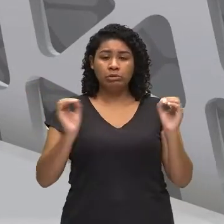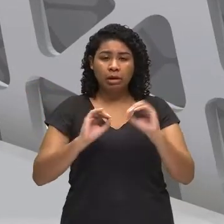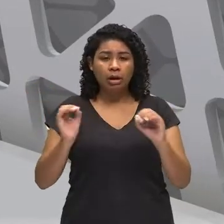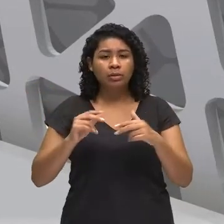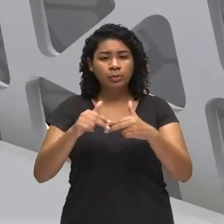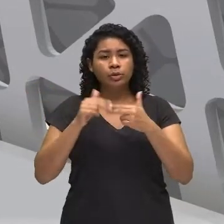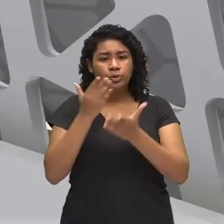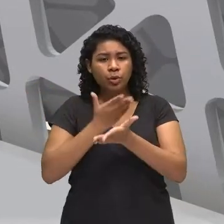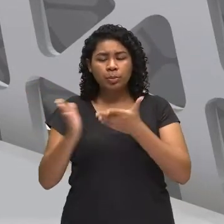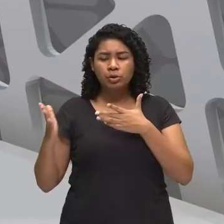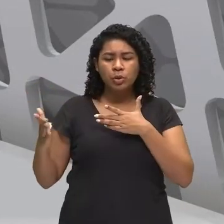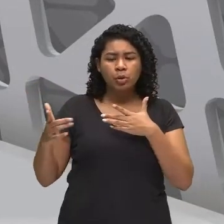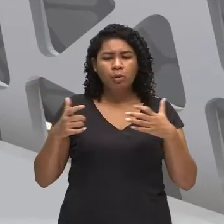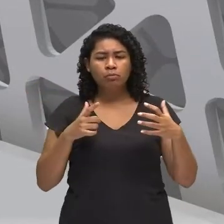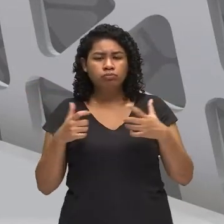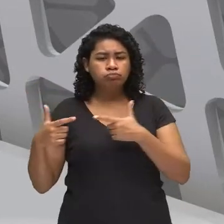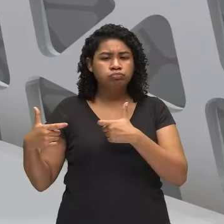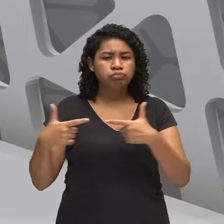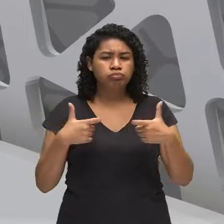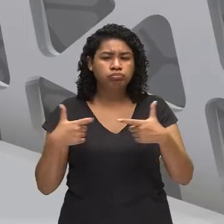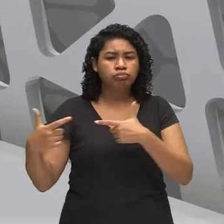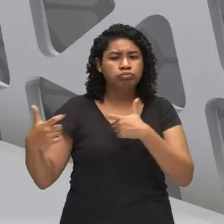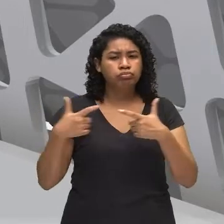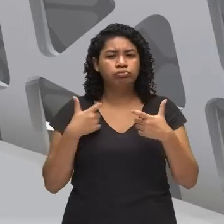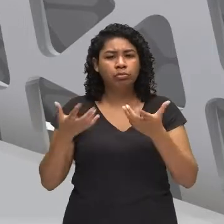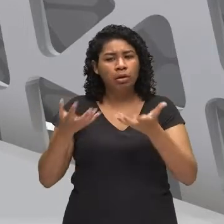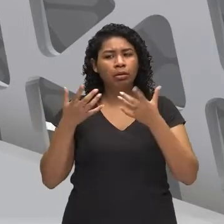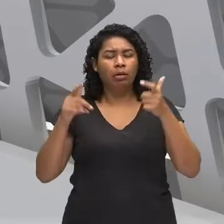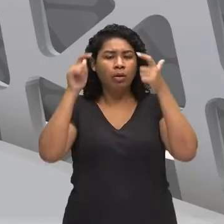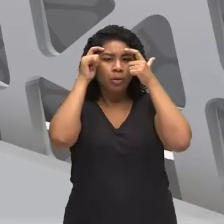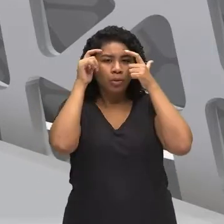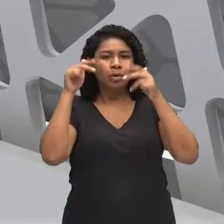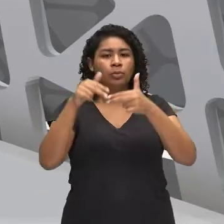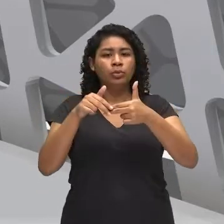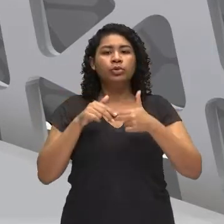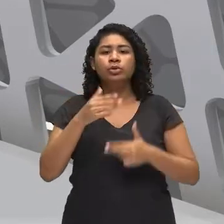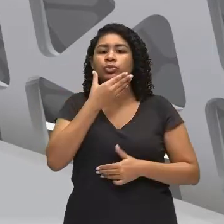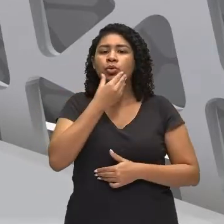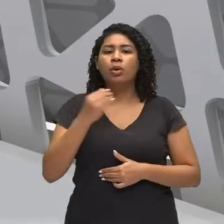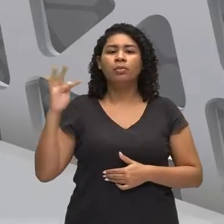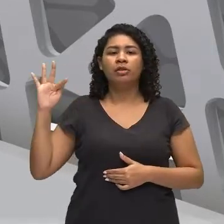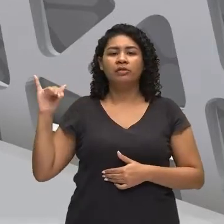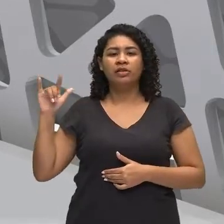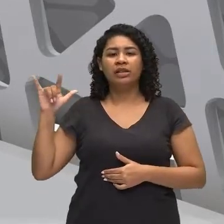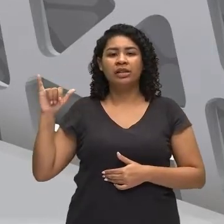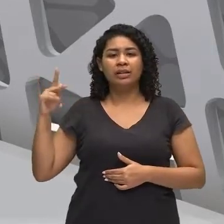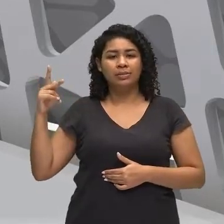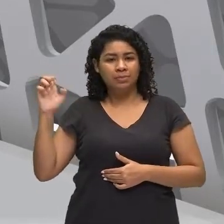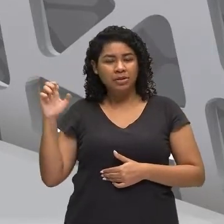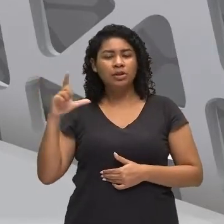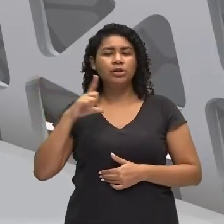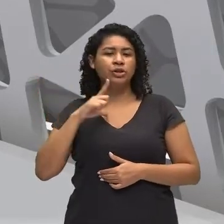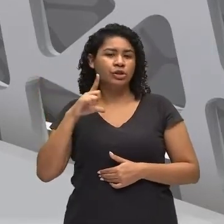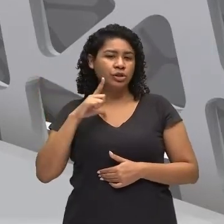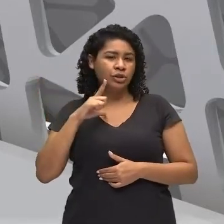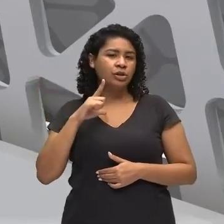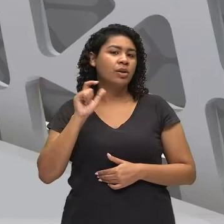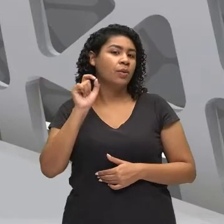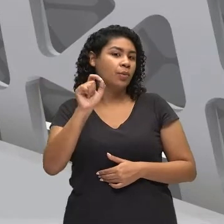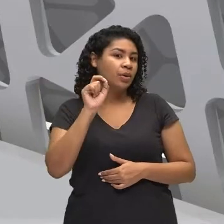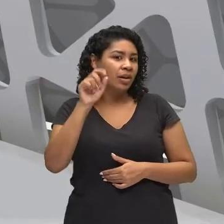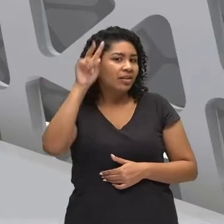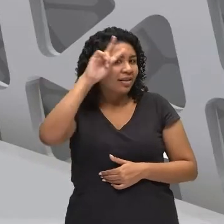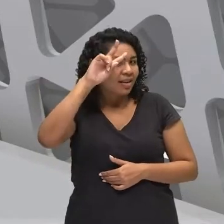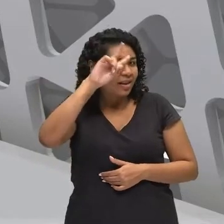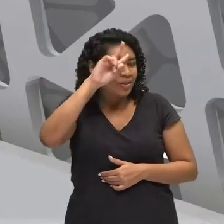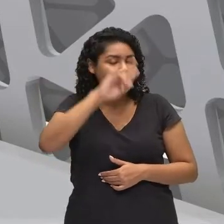pela sucessão do trono. No entanto, o Filipe II da Espanha, que também tinha laços de sangue, lembra que nós já citamos algumas vezes que era muito